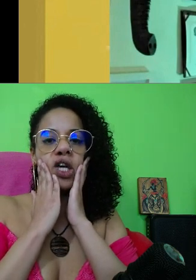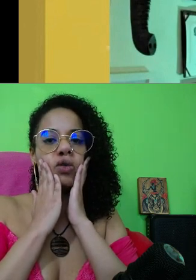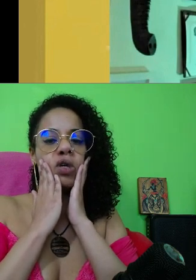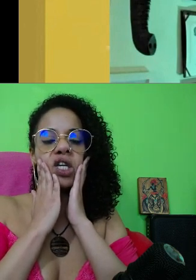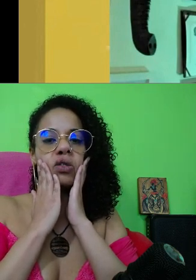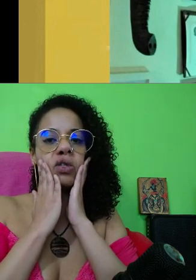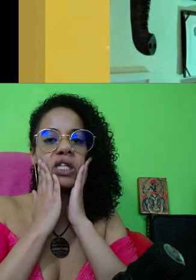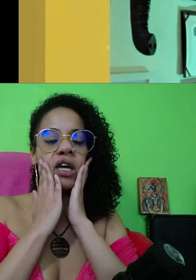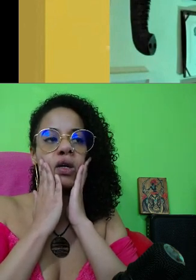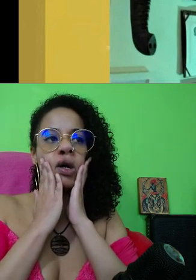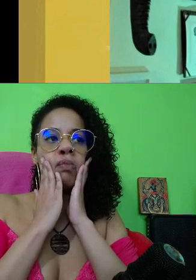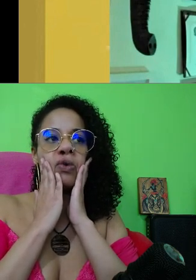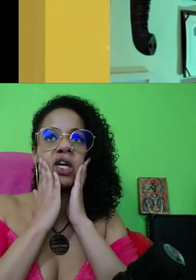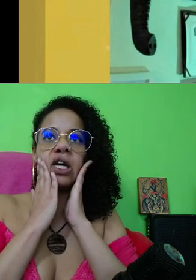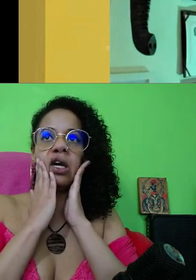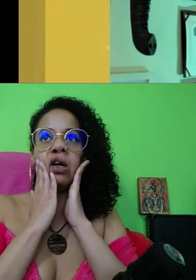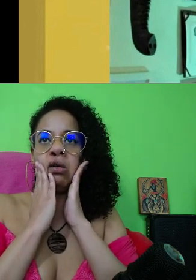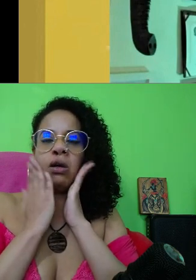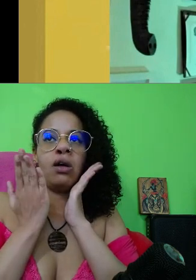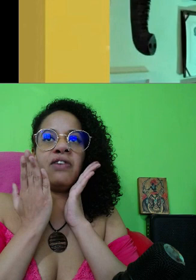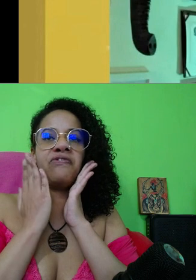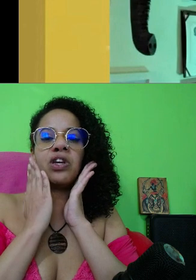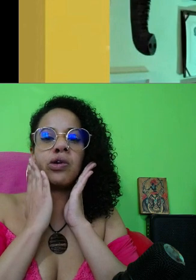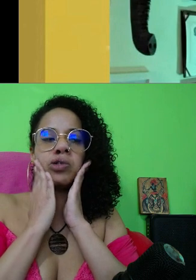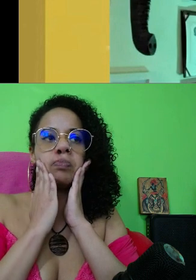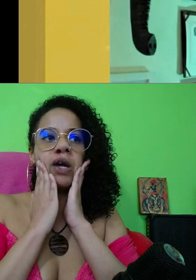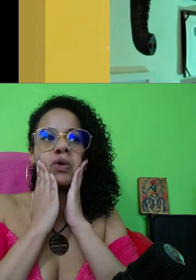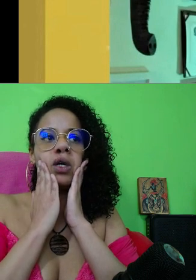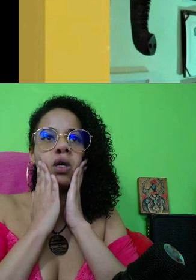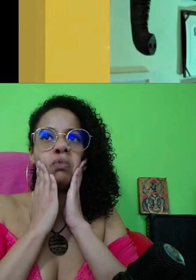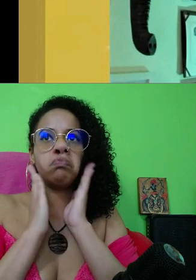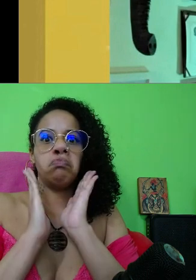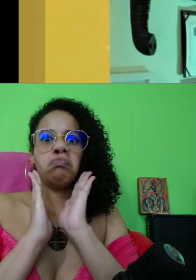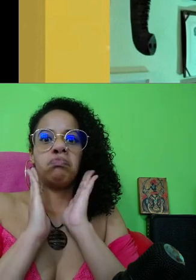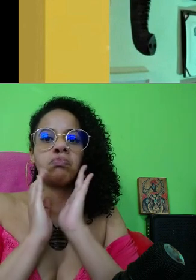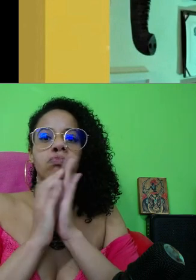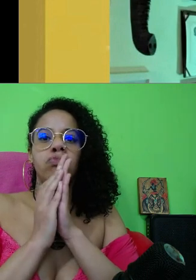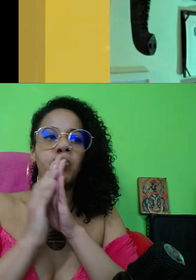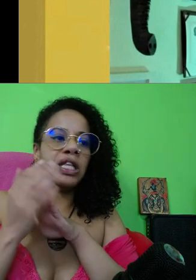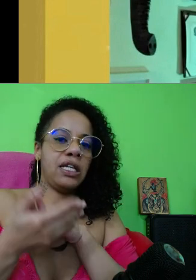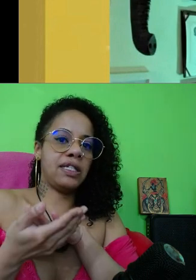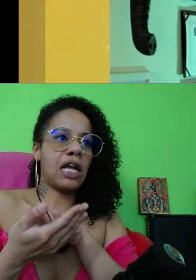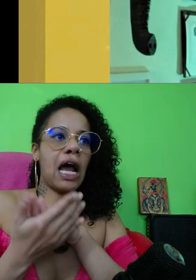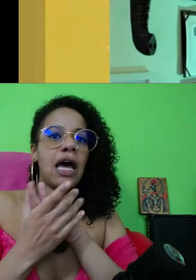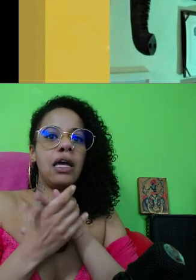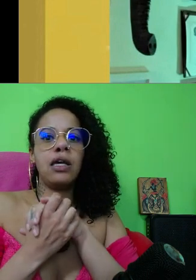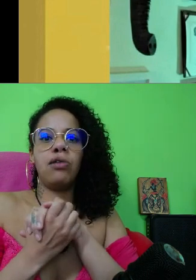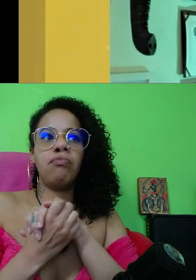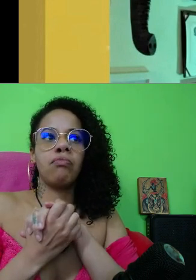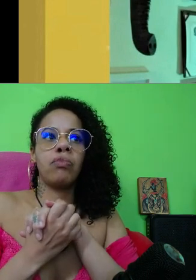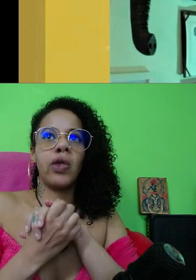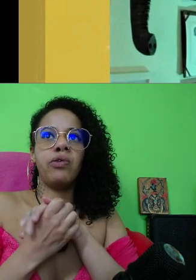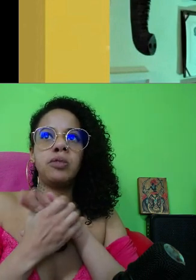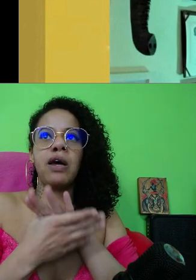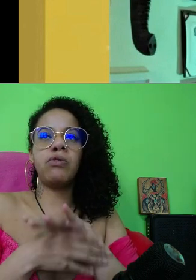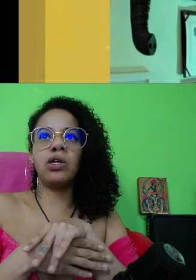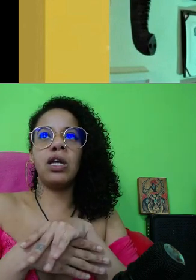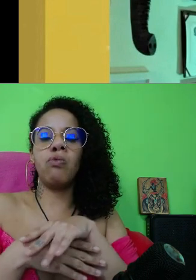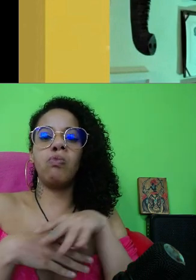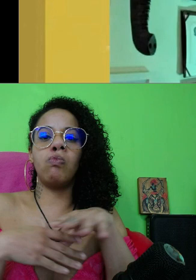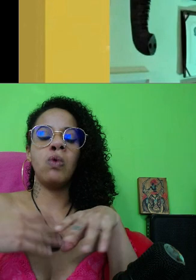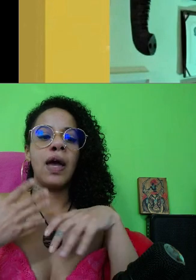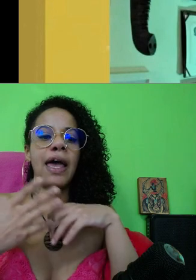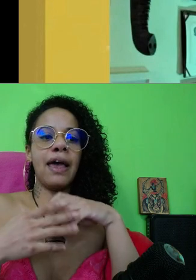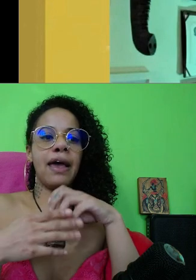correndo riscos né porque enfim eu espero que não me dê Strike eu espero